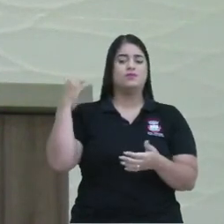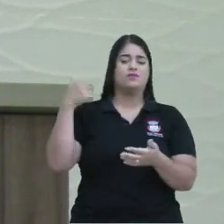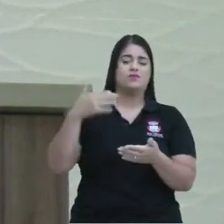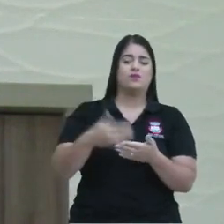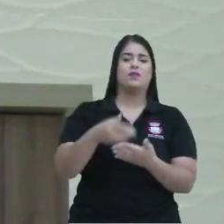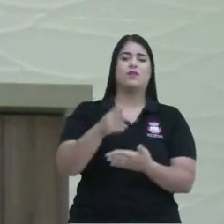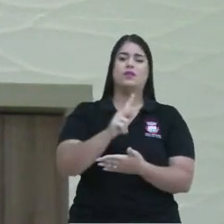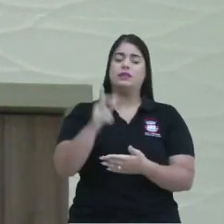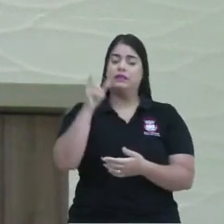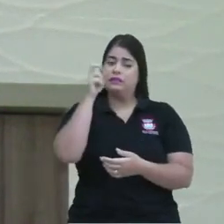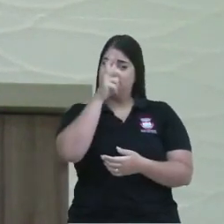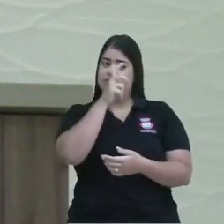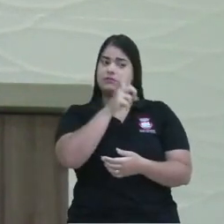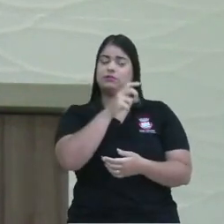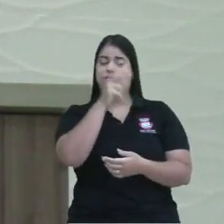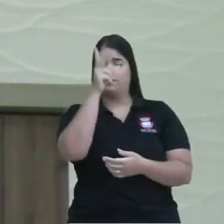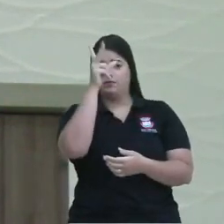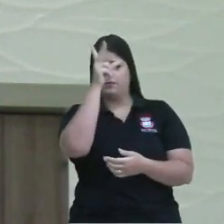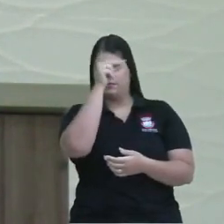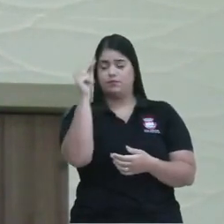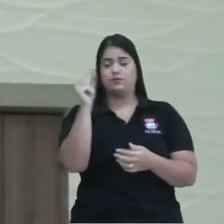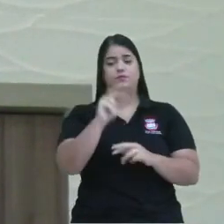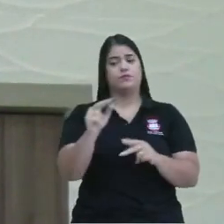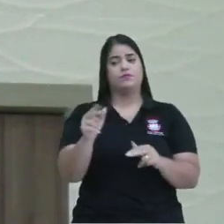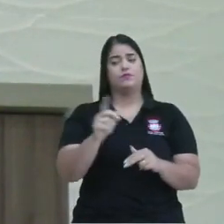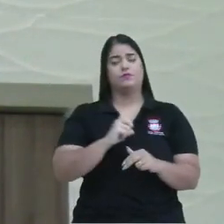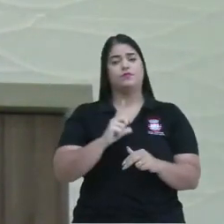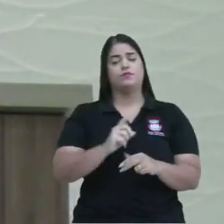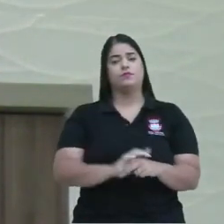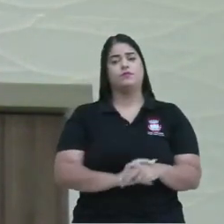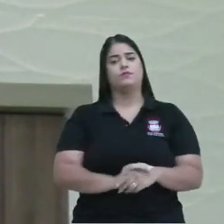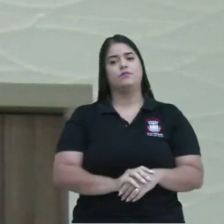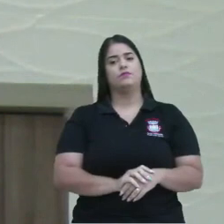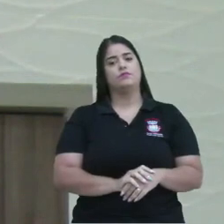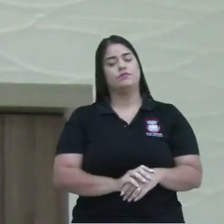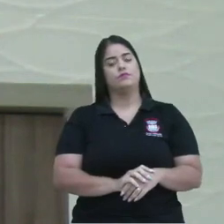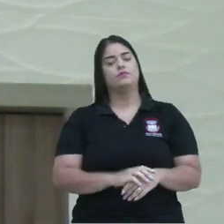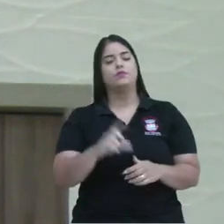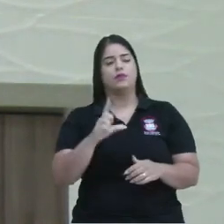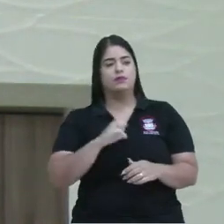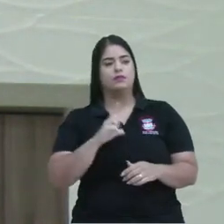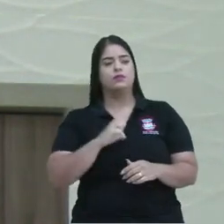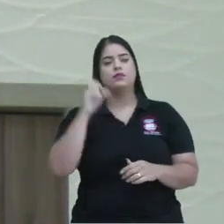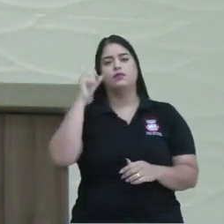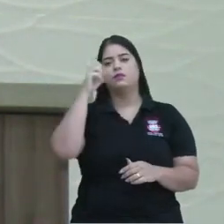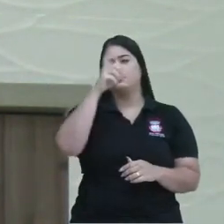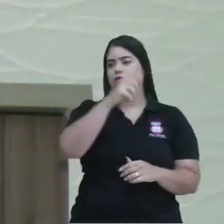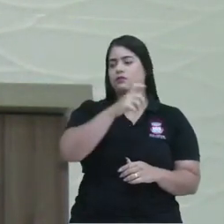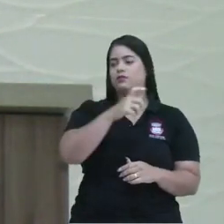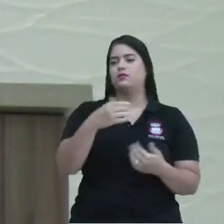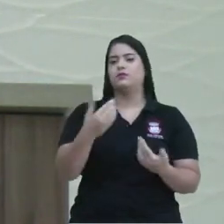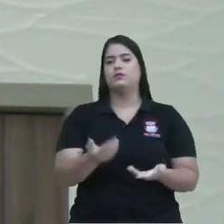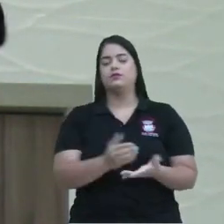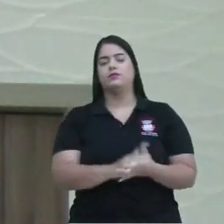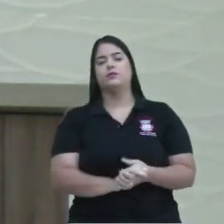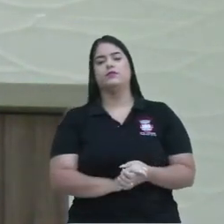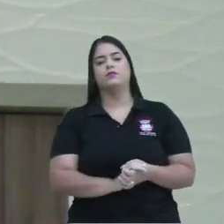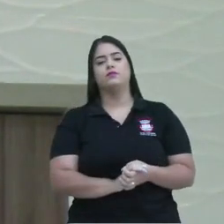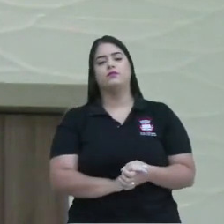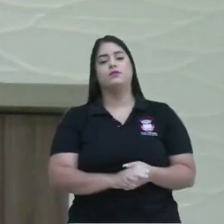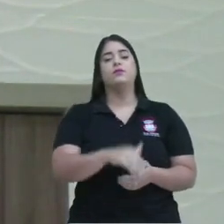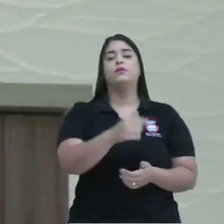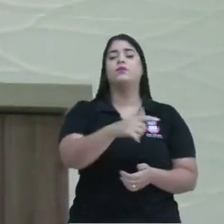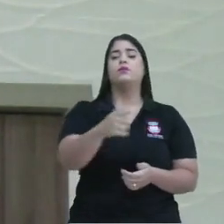os prefeitos ou os governadores têm de pagar. Se nós temos dificuldade, se nós estamos em outras